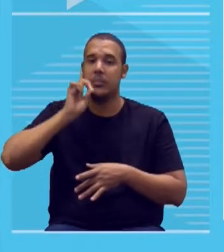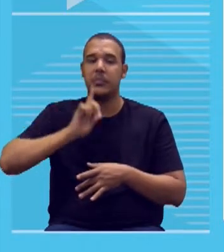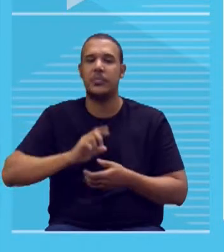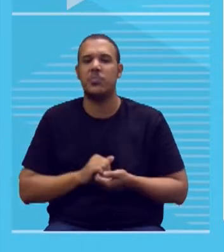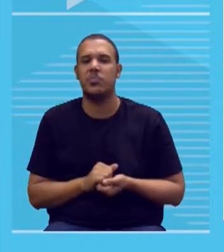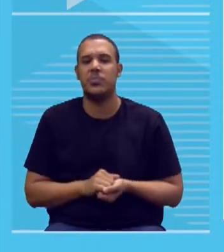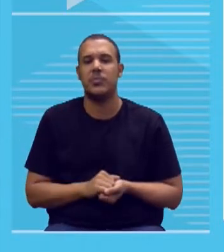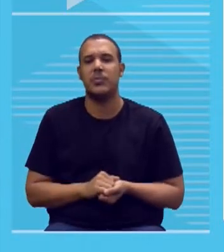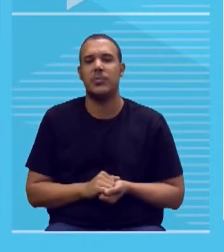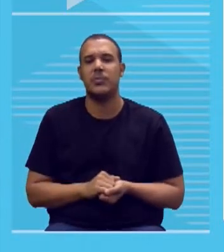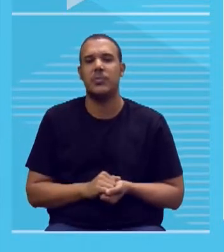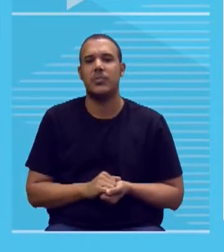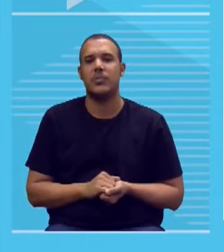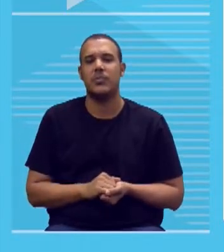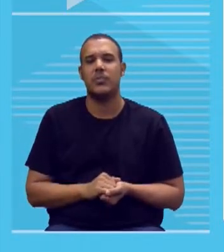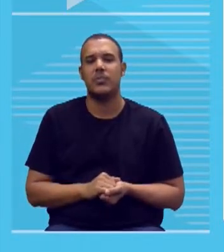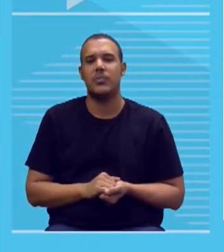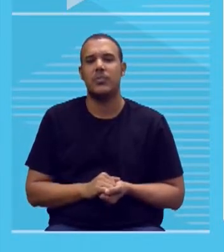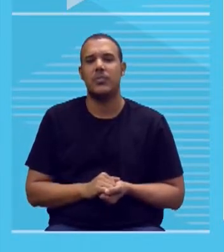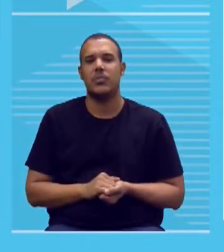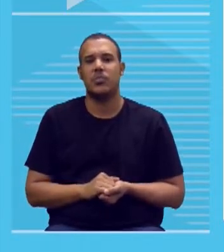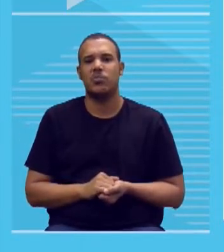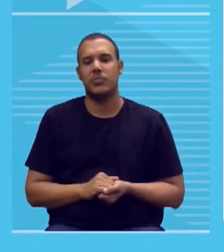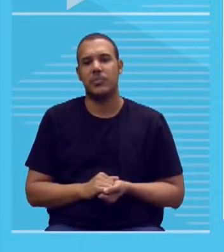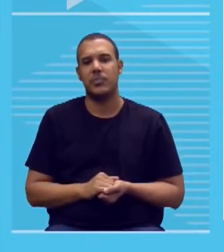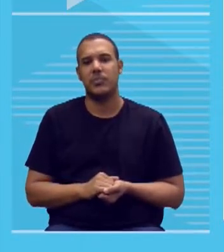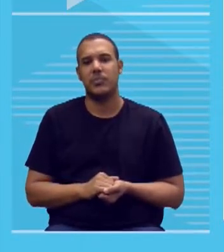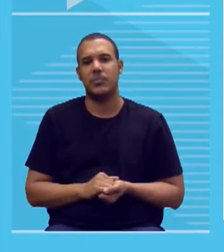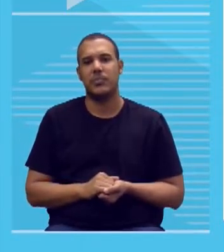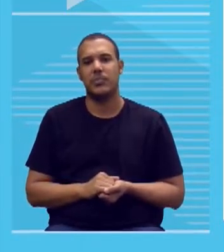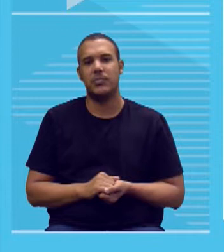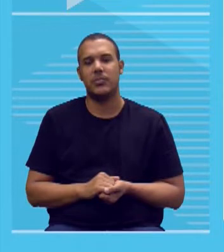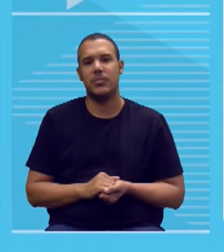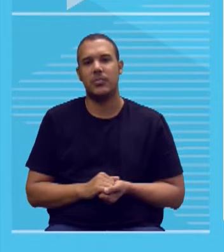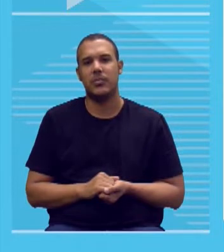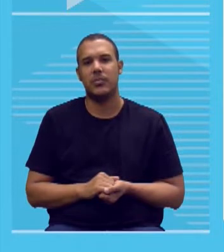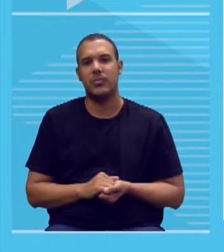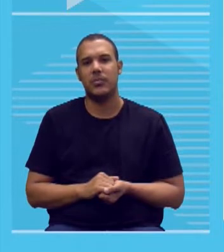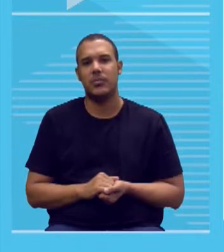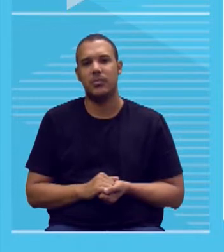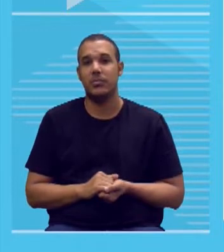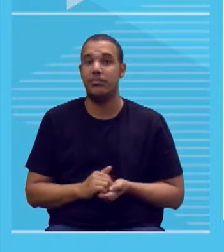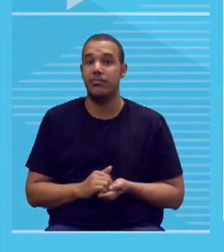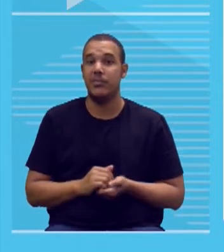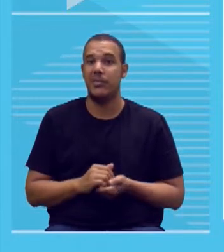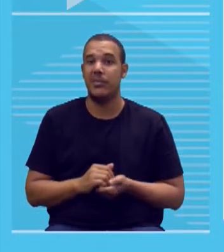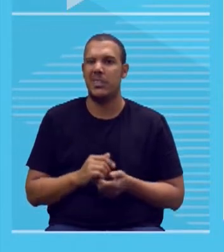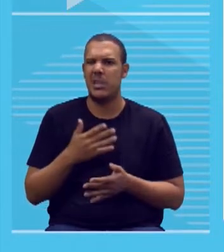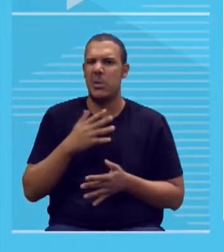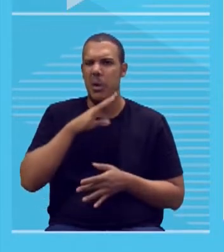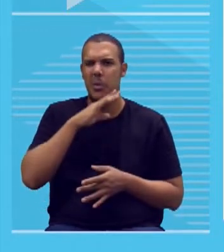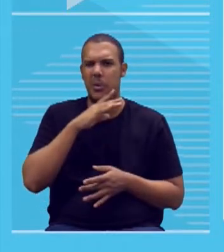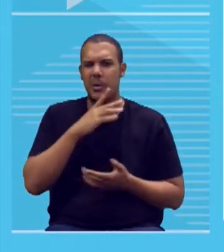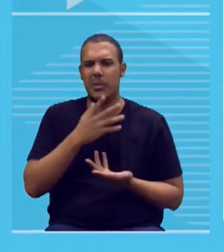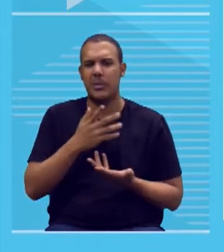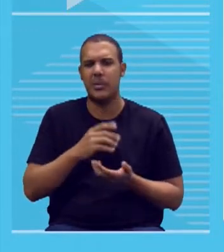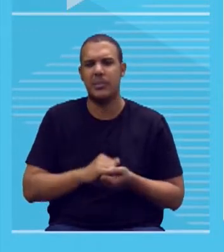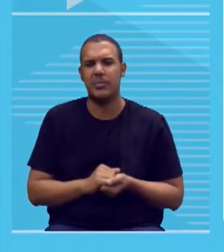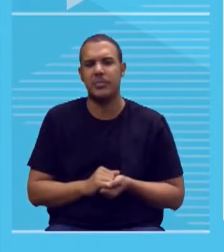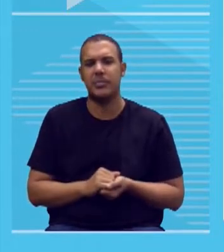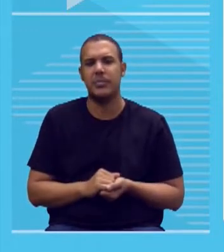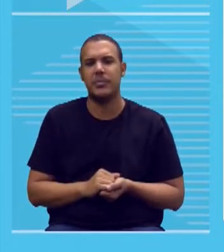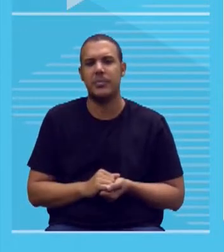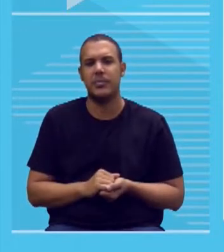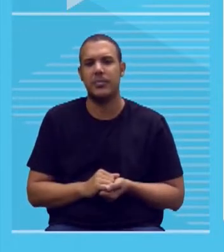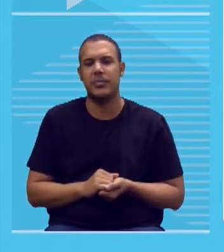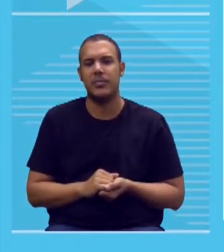hoje a pessoa entrando em extinção sim bom então é uma coisa boa não porque que a imprensa botou vi isso